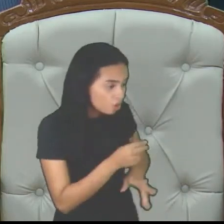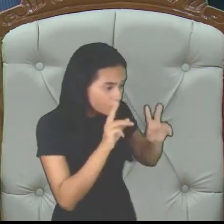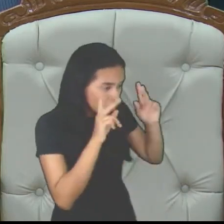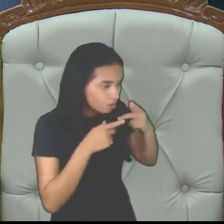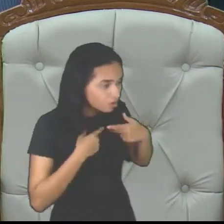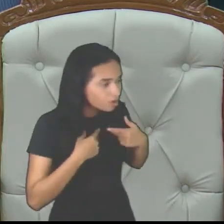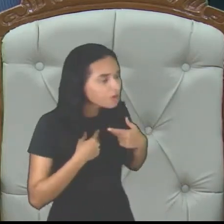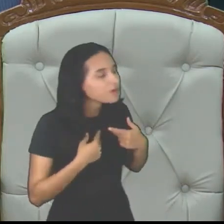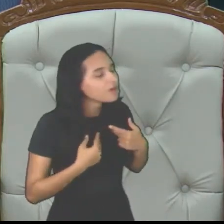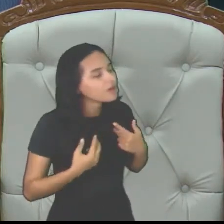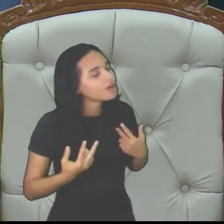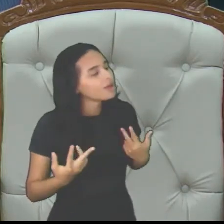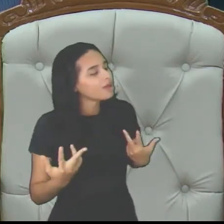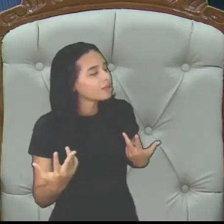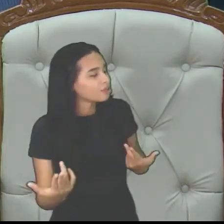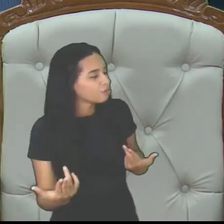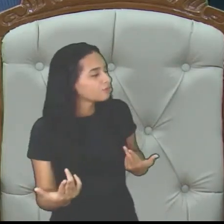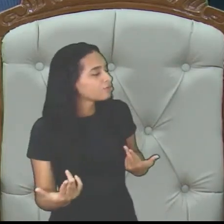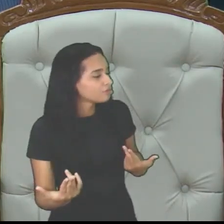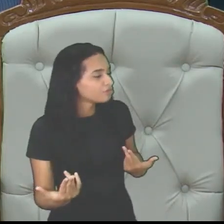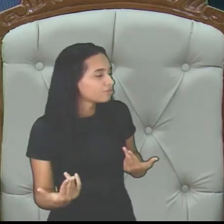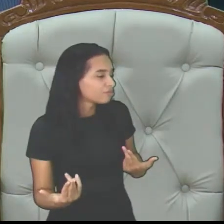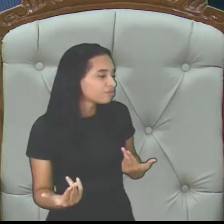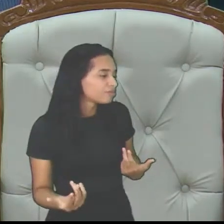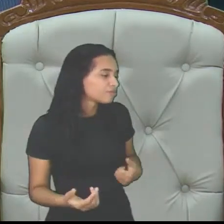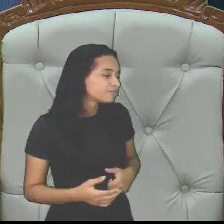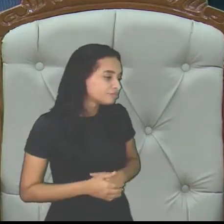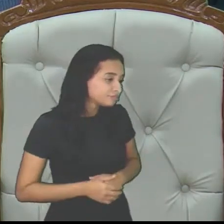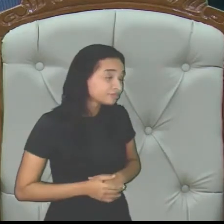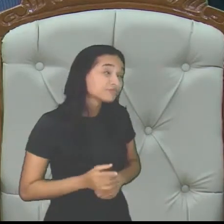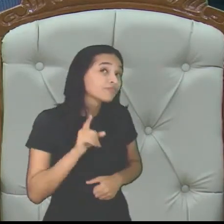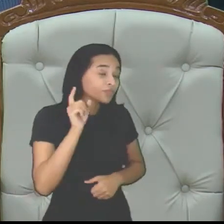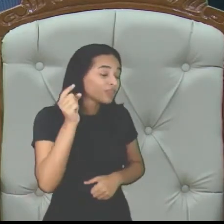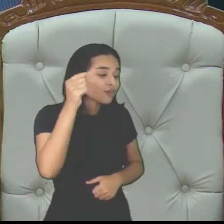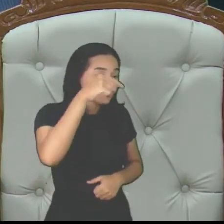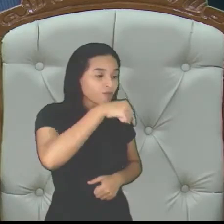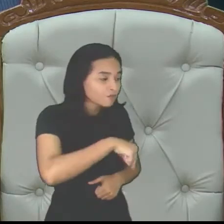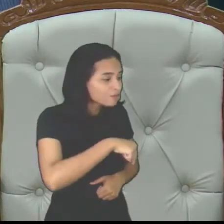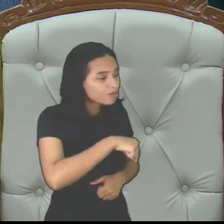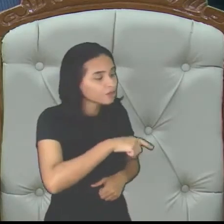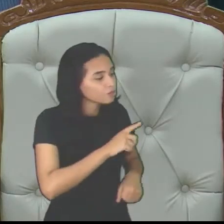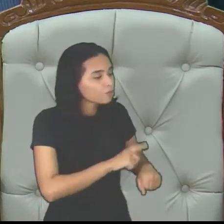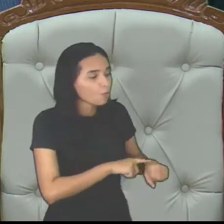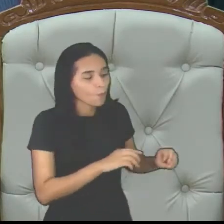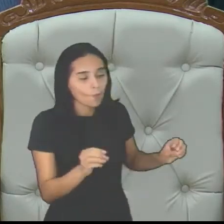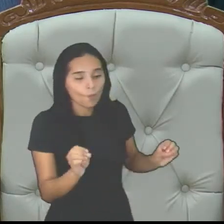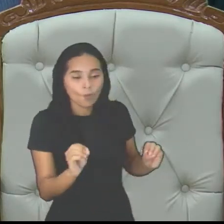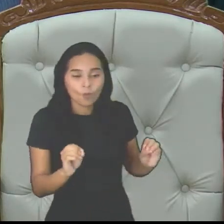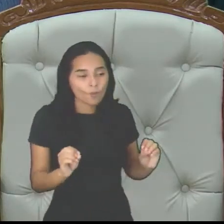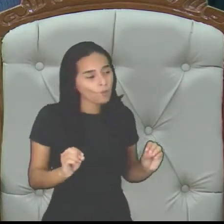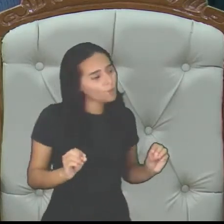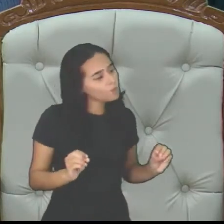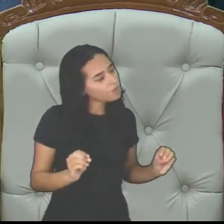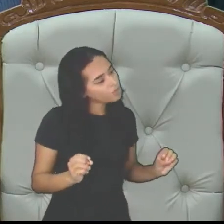dessa metodologia, virá numa hora que ninguém espera.